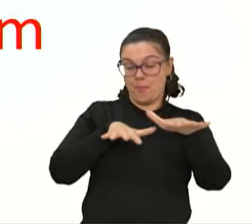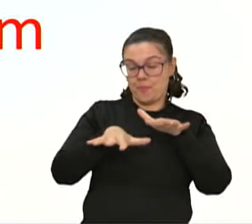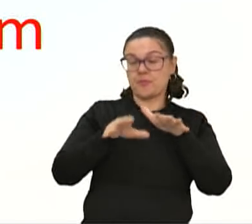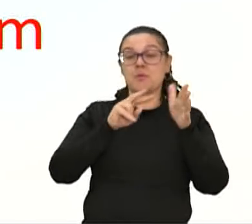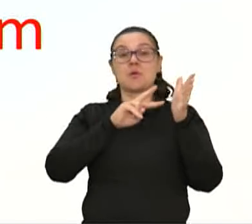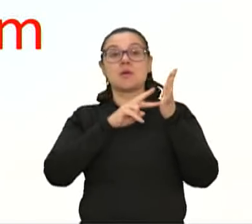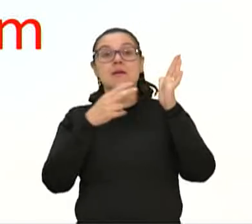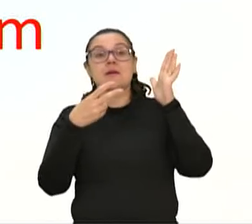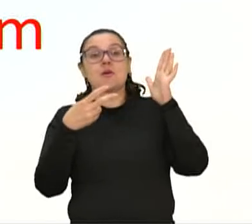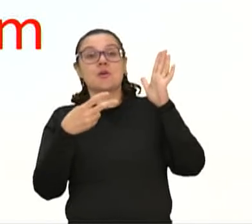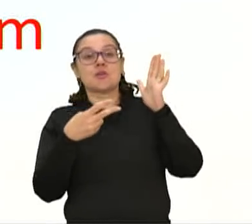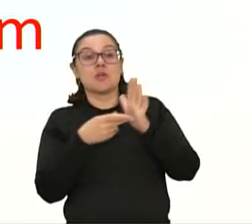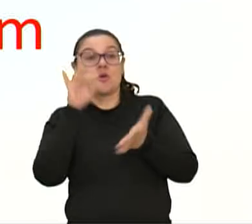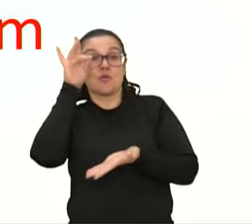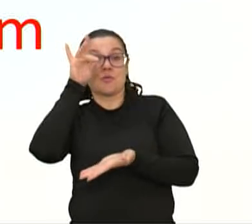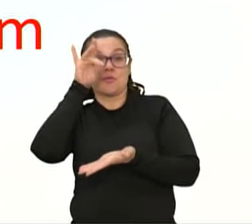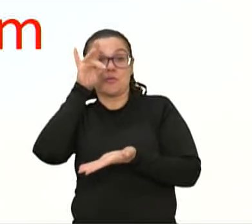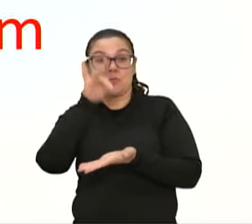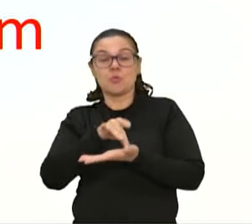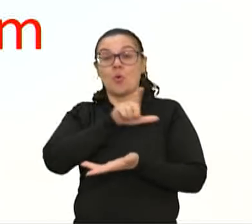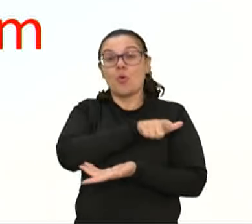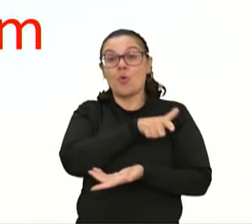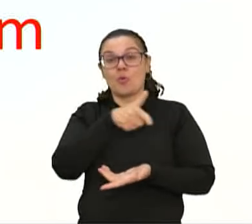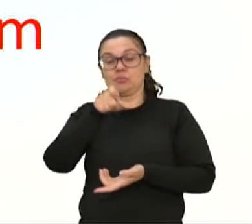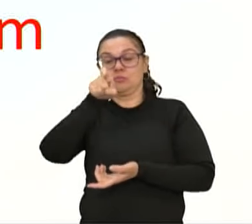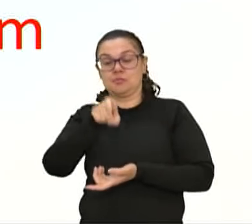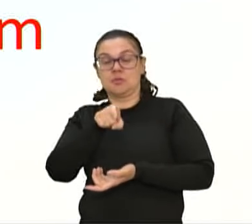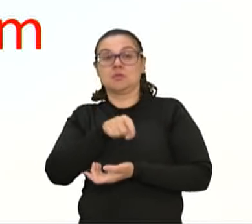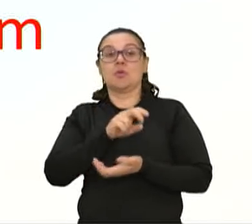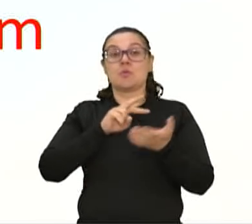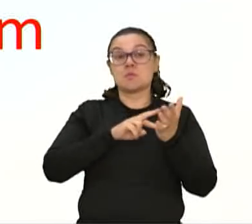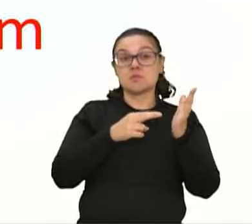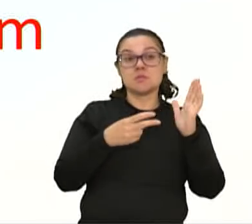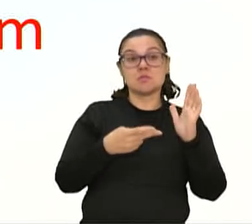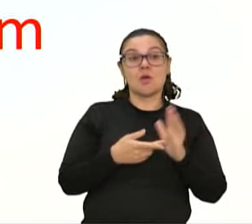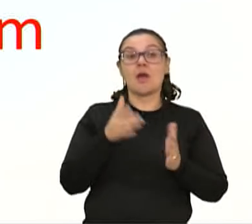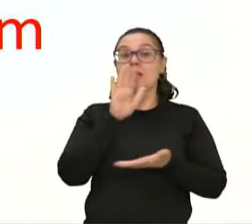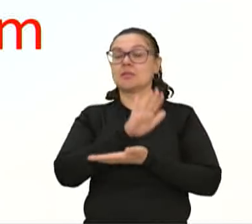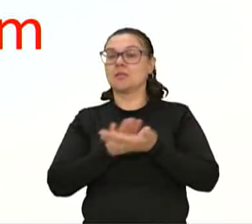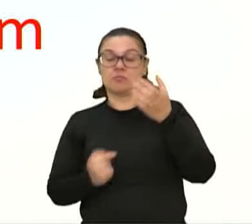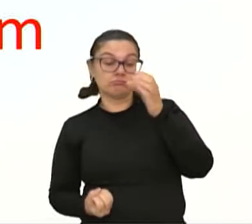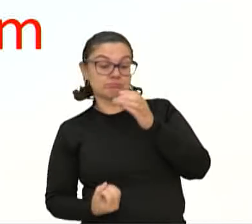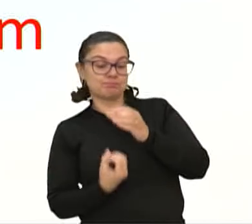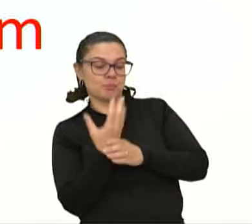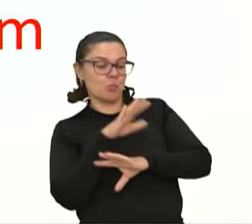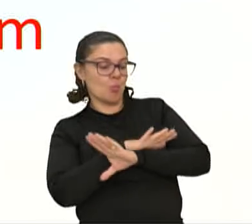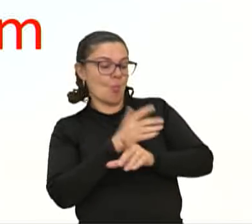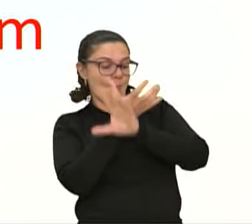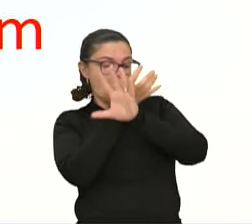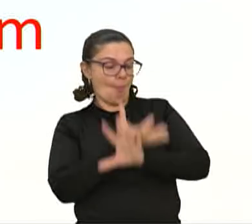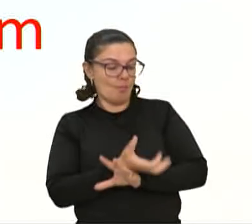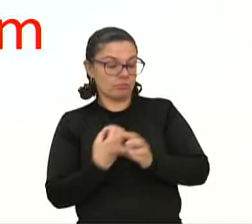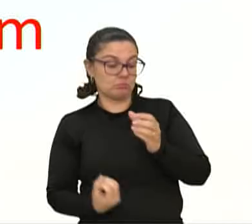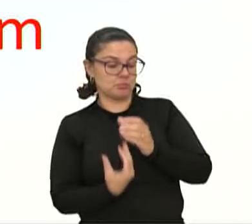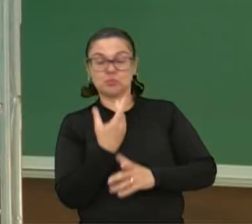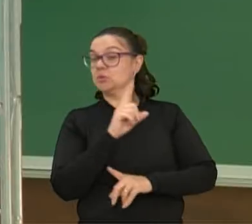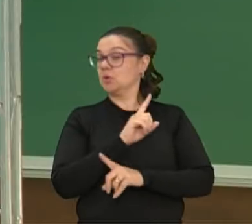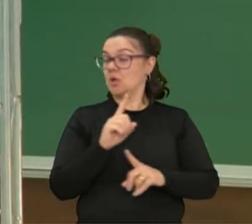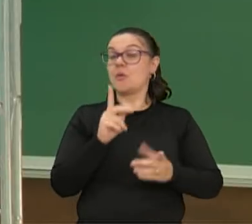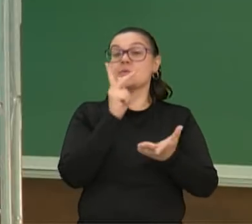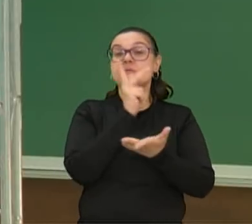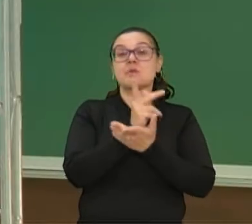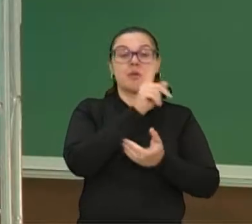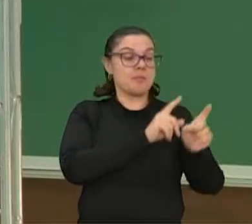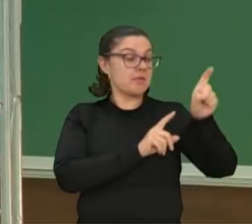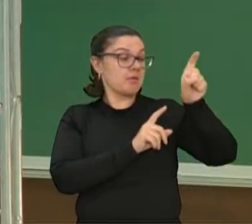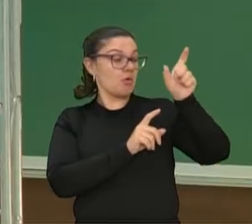ou ser originado de outro ser. Ou seja, nenhum ser surge do nada, sempre